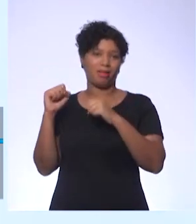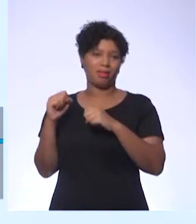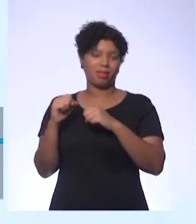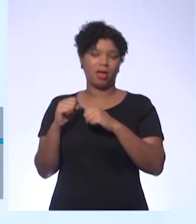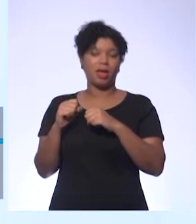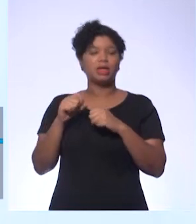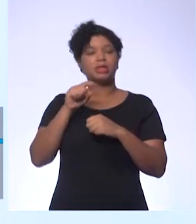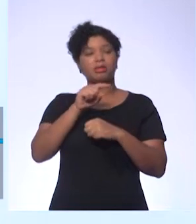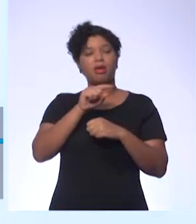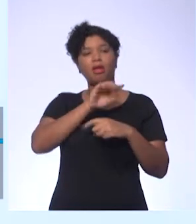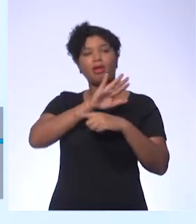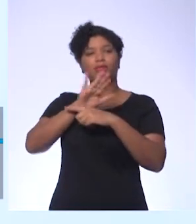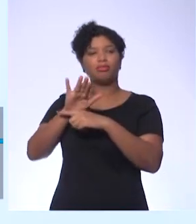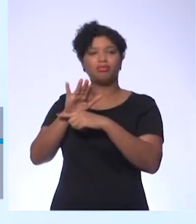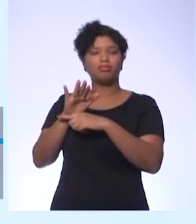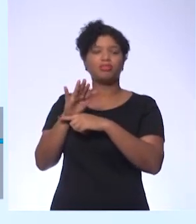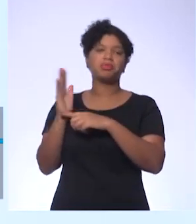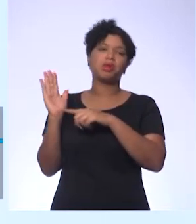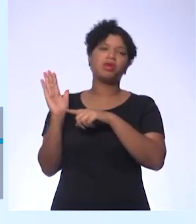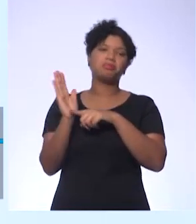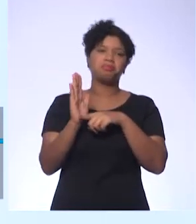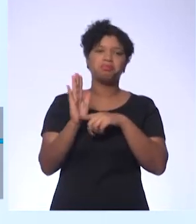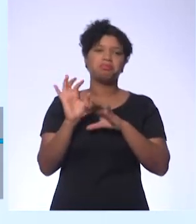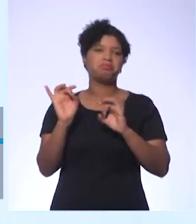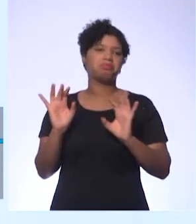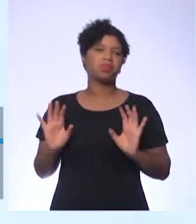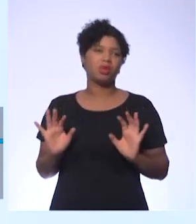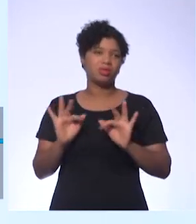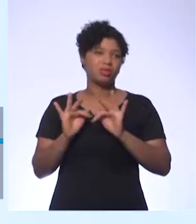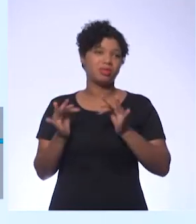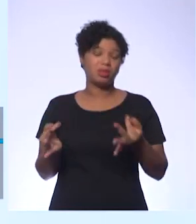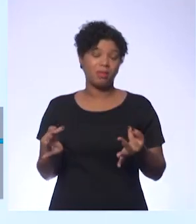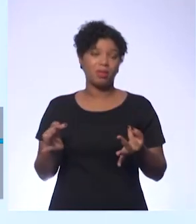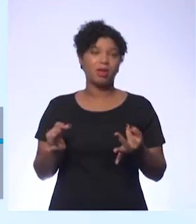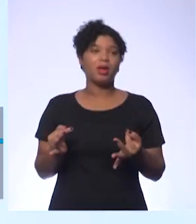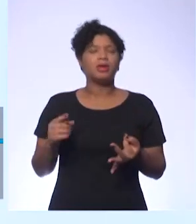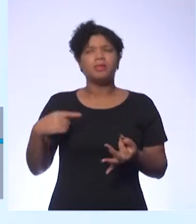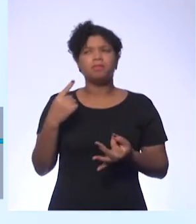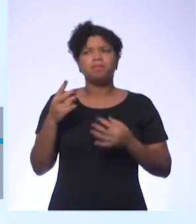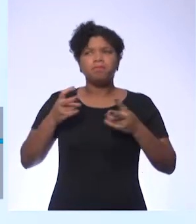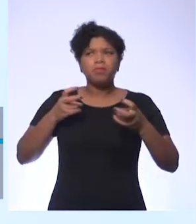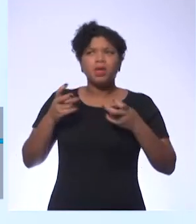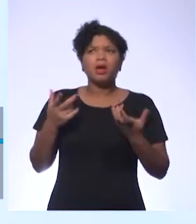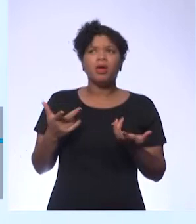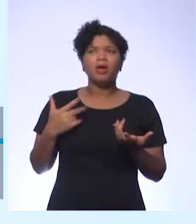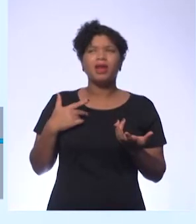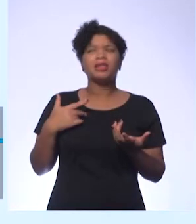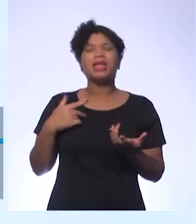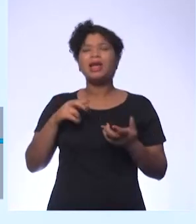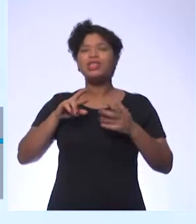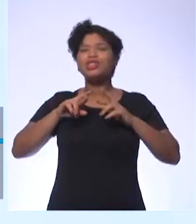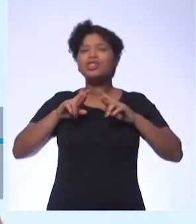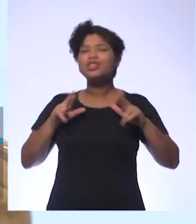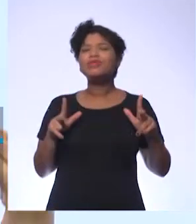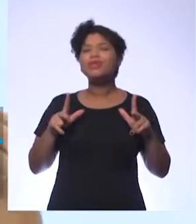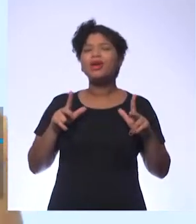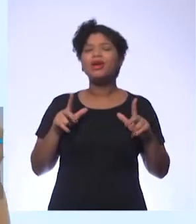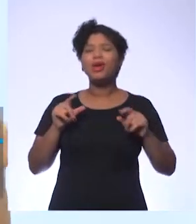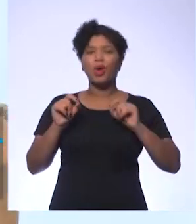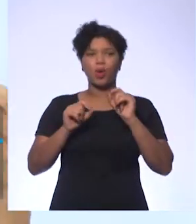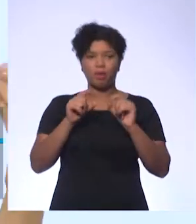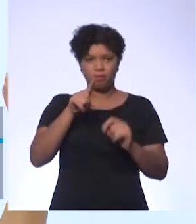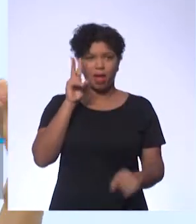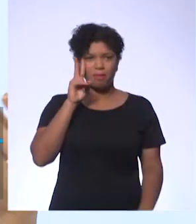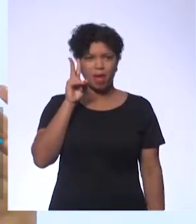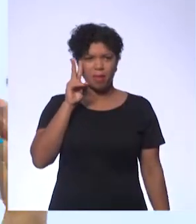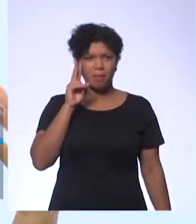de construção de produtos, mas nós precisamos colocar aqui um parênteses agora. Vocês se lembram que